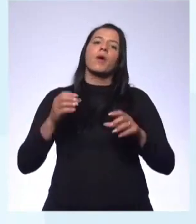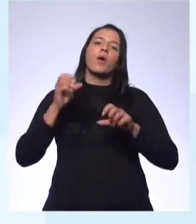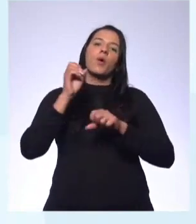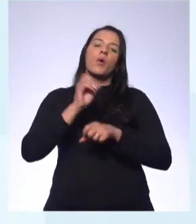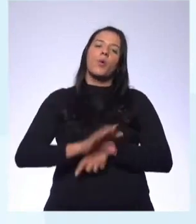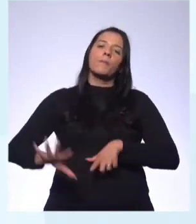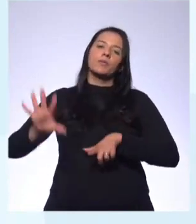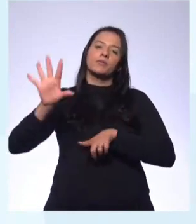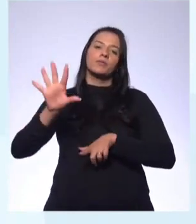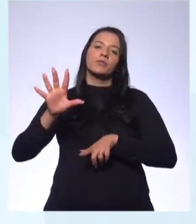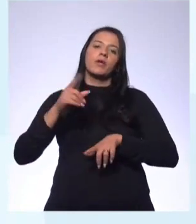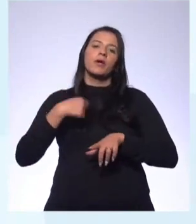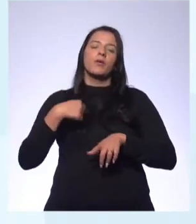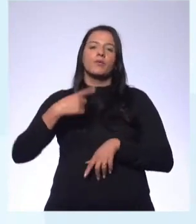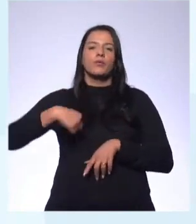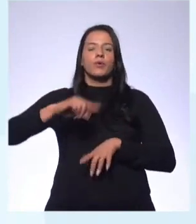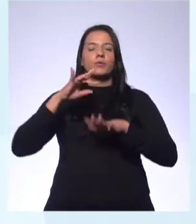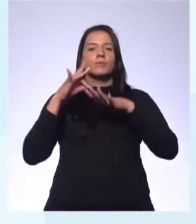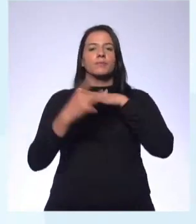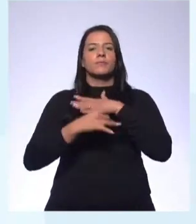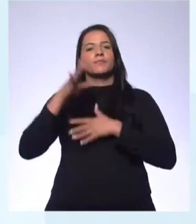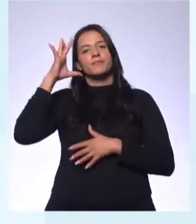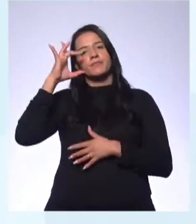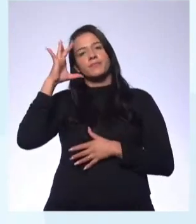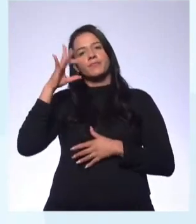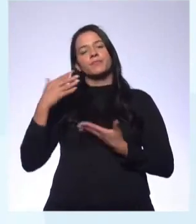Compartilhe com a gente, mande aí, ó, língua portuguesa,